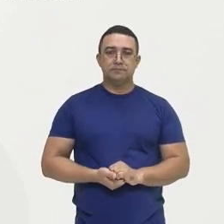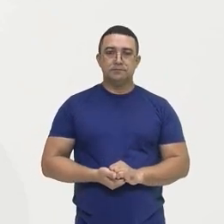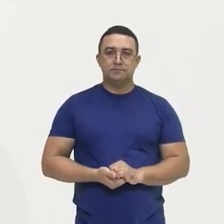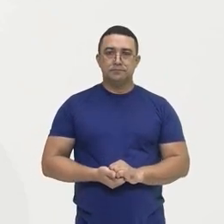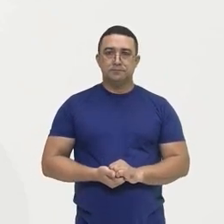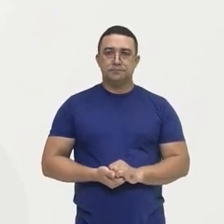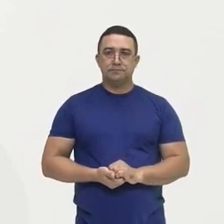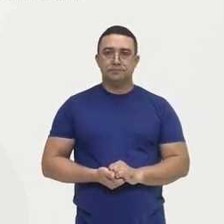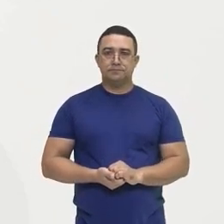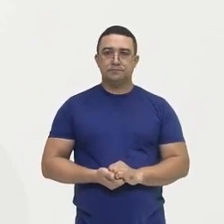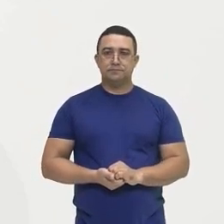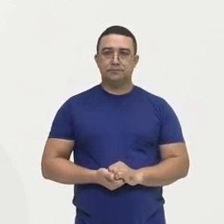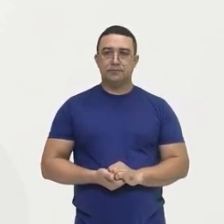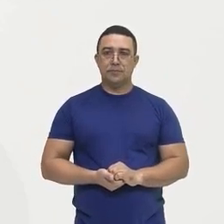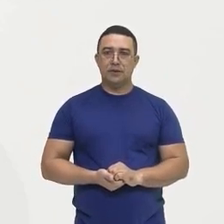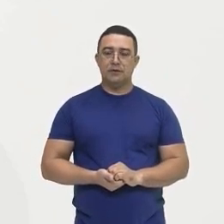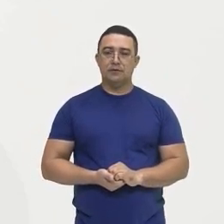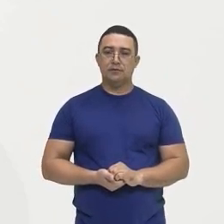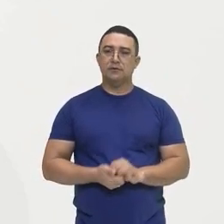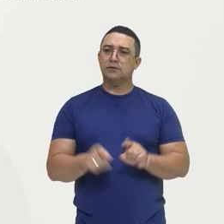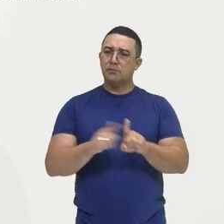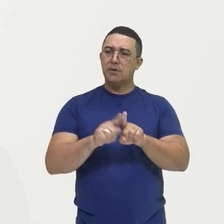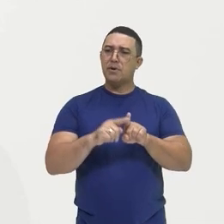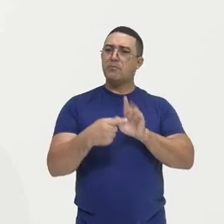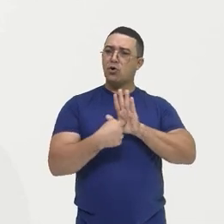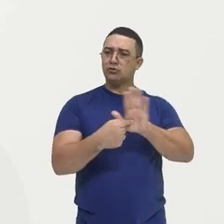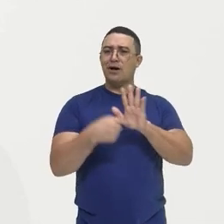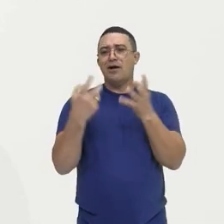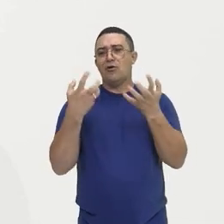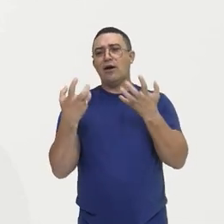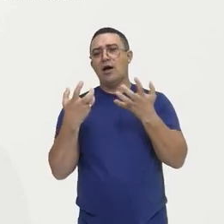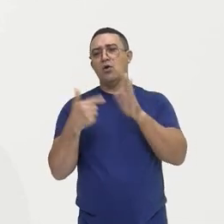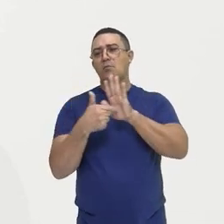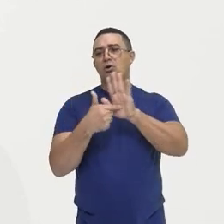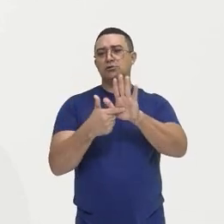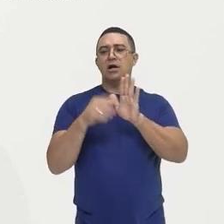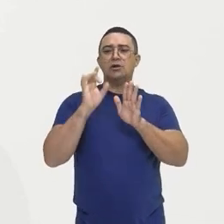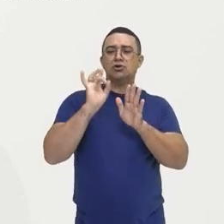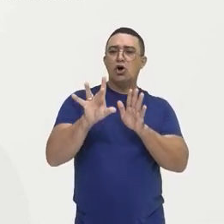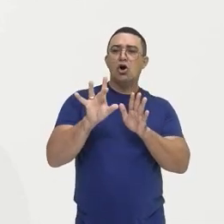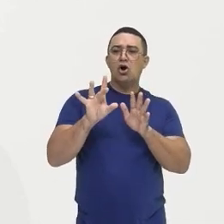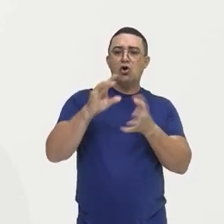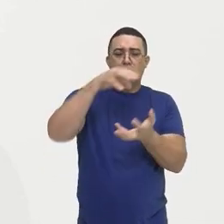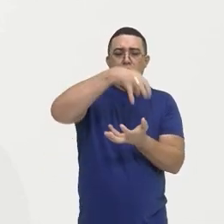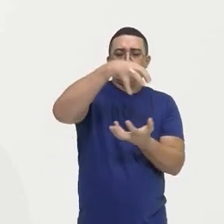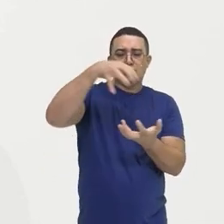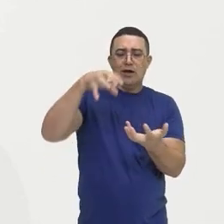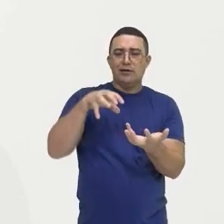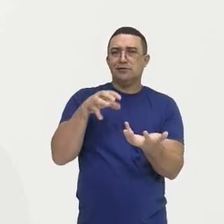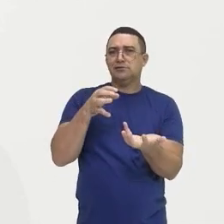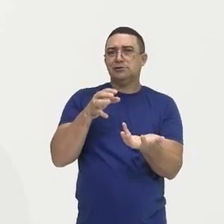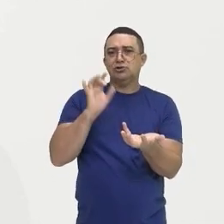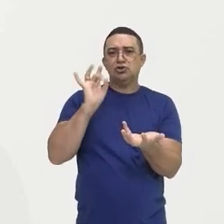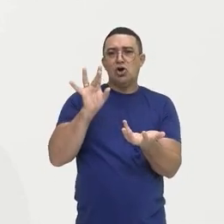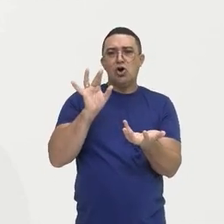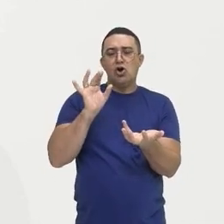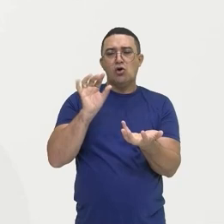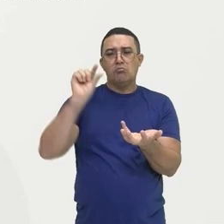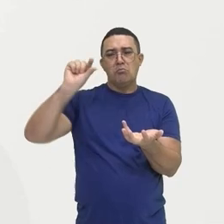para representar parte do continente. Ah, eu quero representar só uma parte ali do